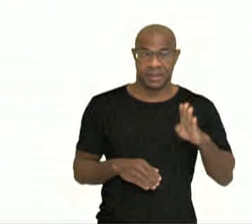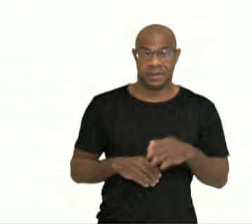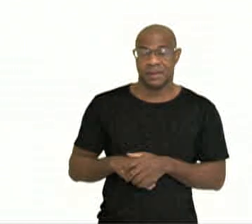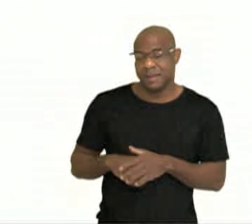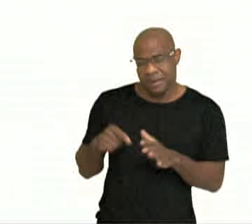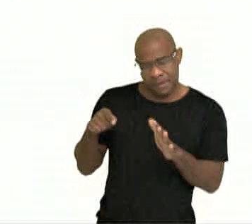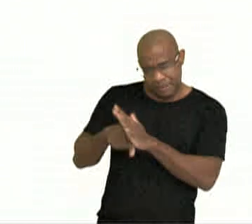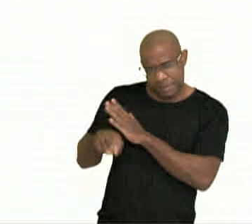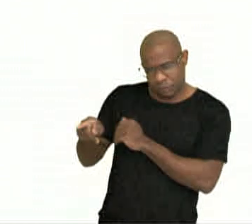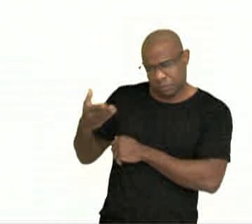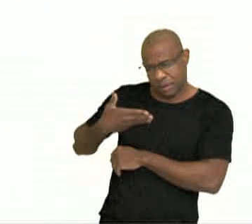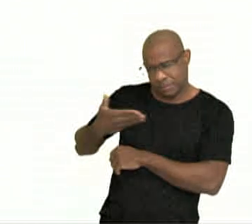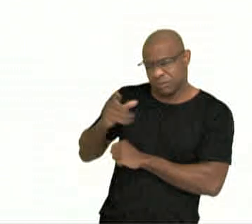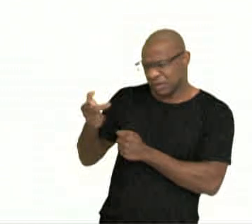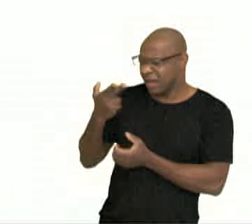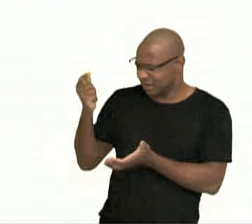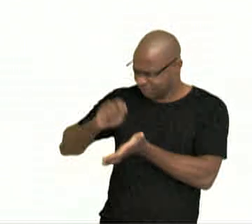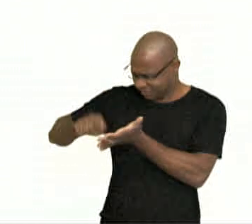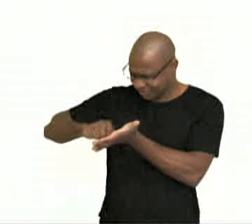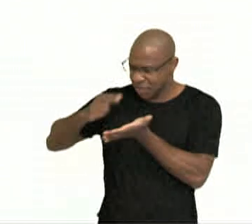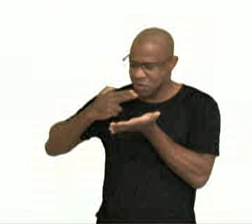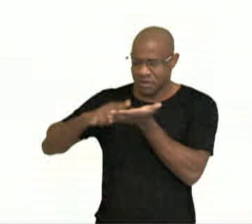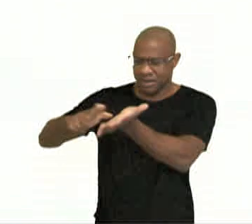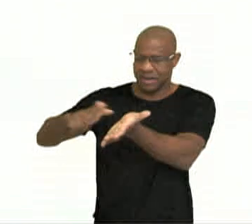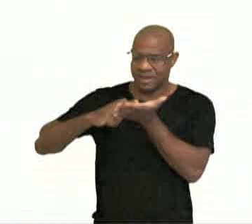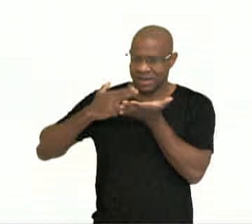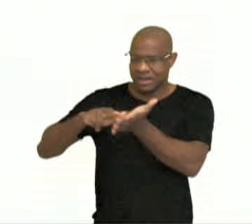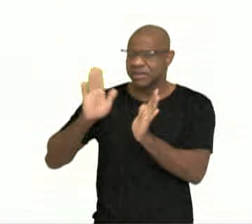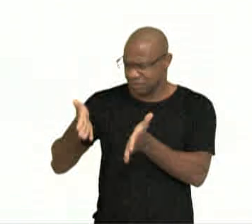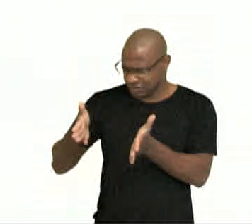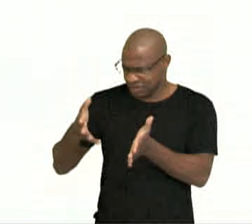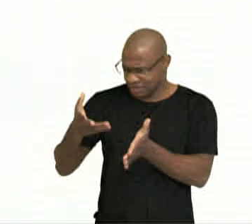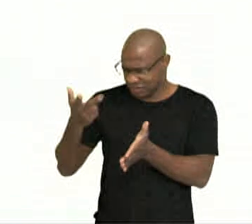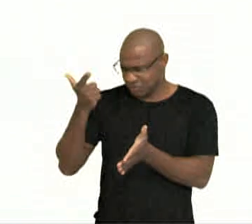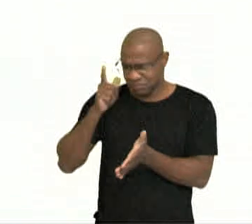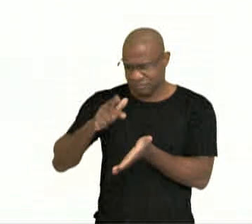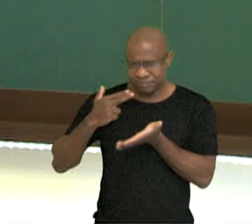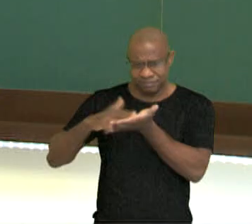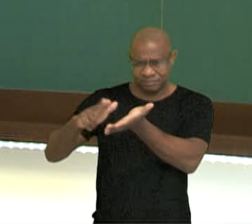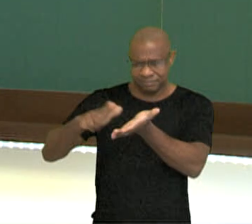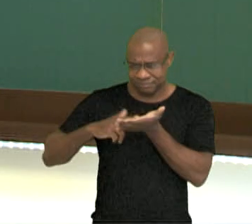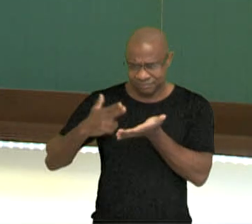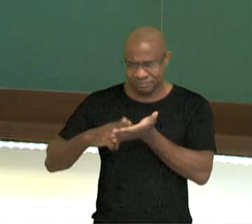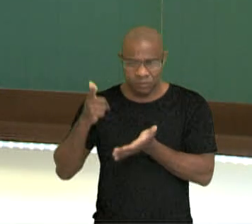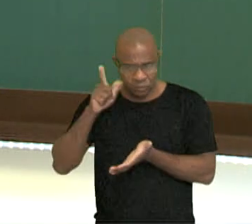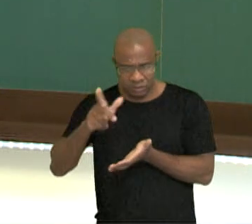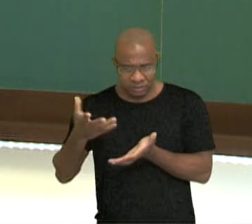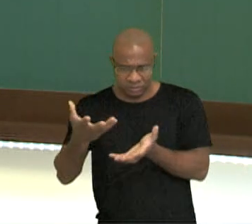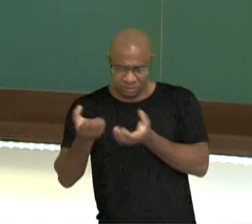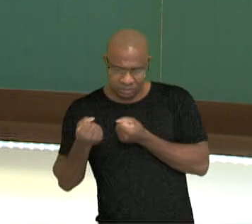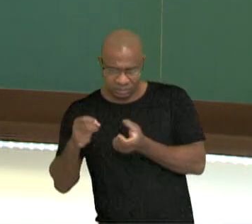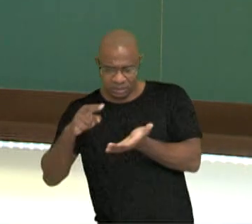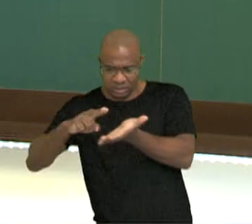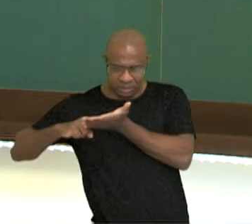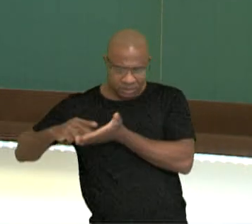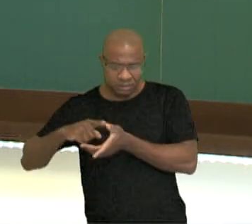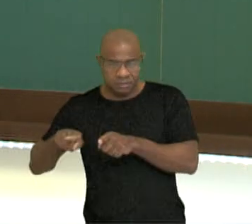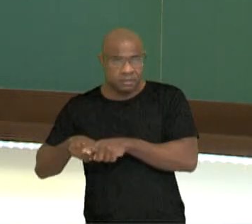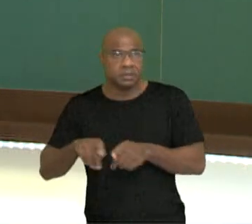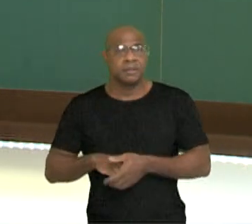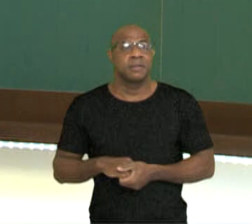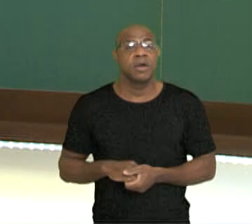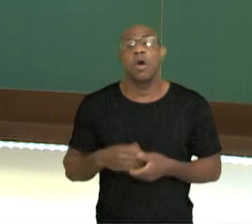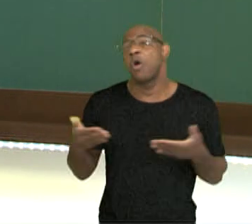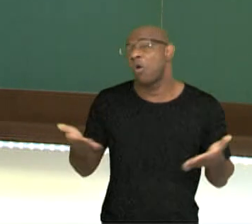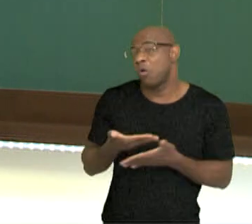se ele já enviou ou já recebeu uma carta. É uma resposta pessoal, né? A carta, ela de fato não se usa